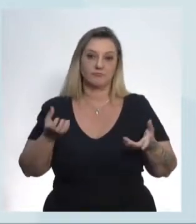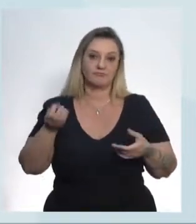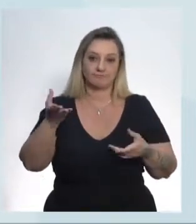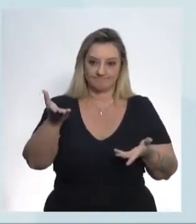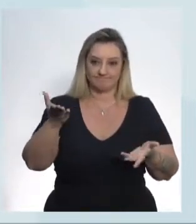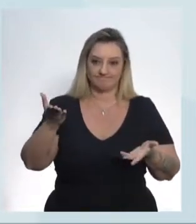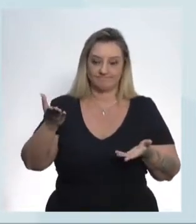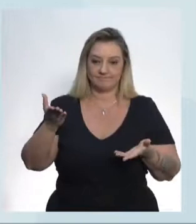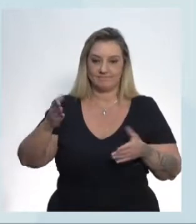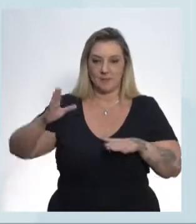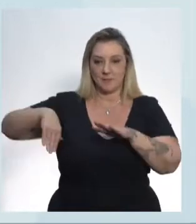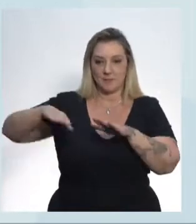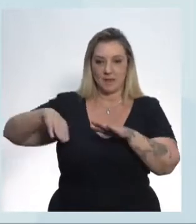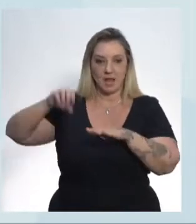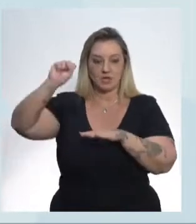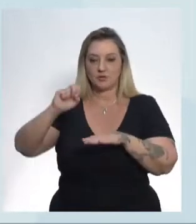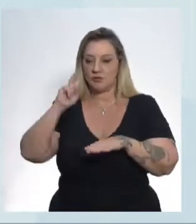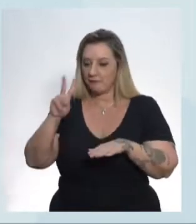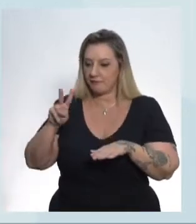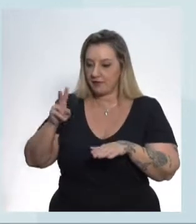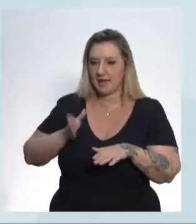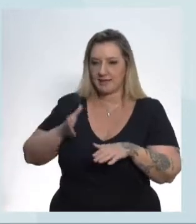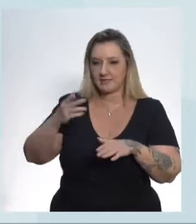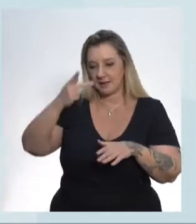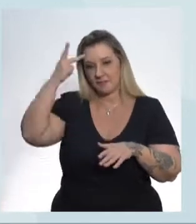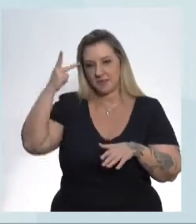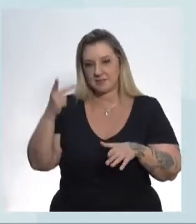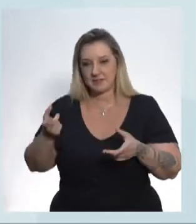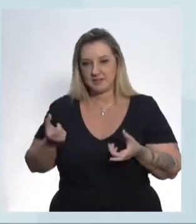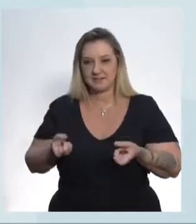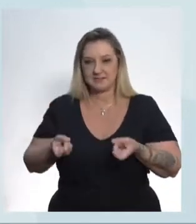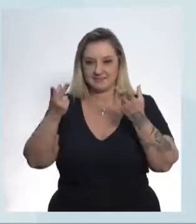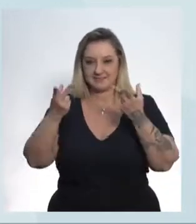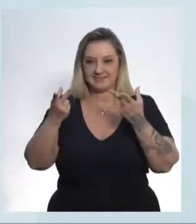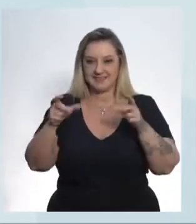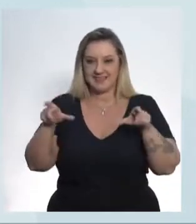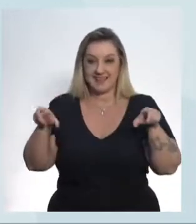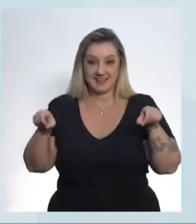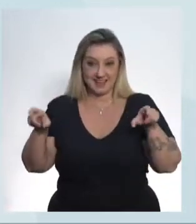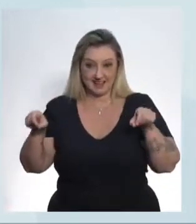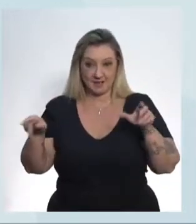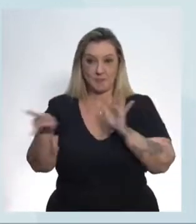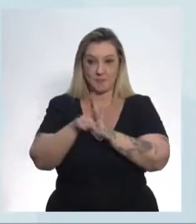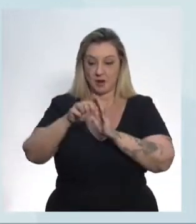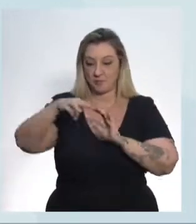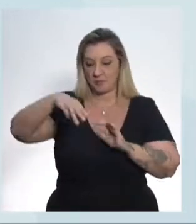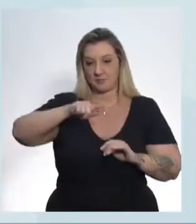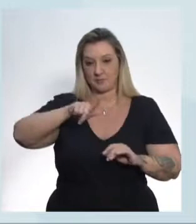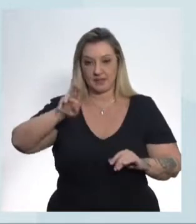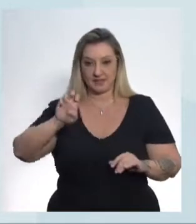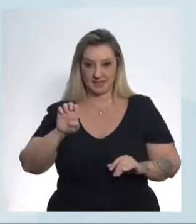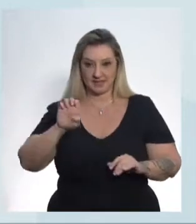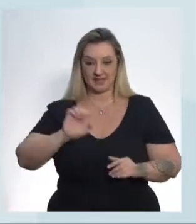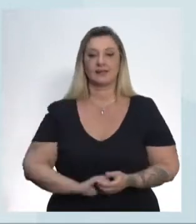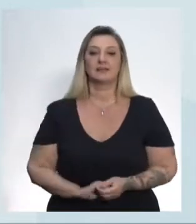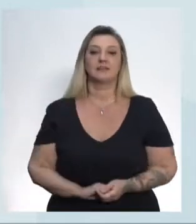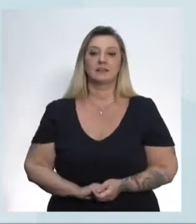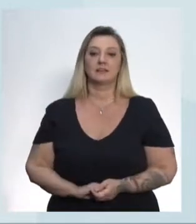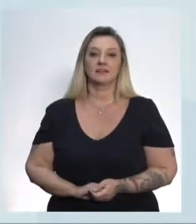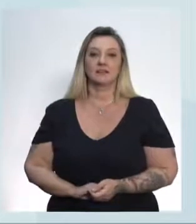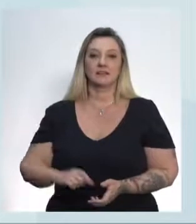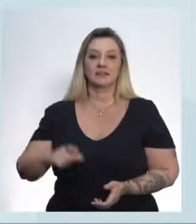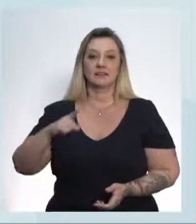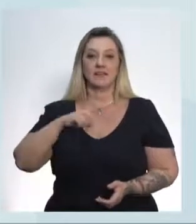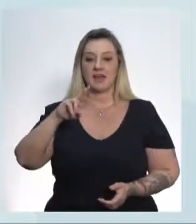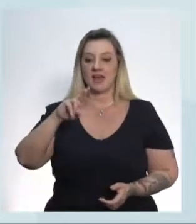litoral sul e viu na estrada, né, pessoas vendendo aí garanguejo, né, que vem aí do mangue, perfeito? Aí nós temos o Recife de